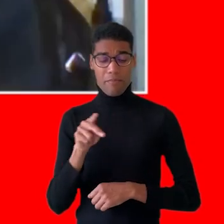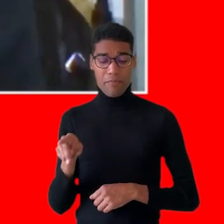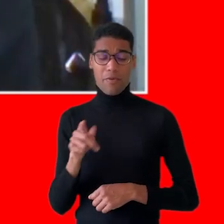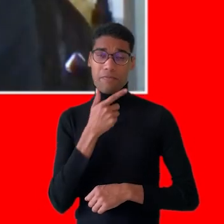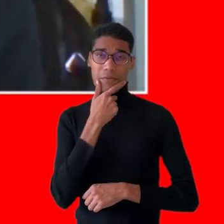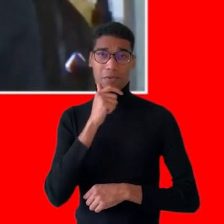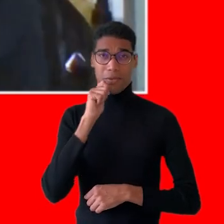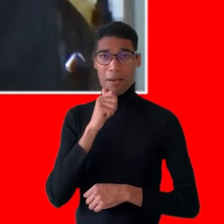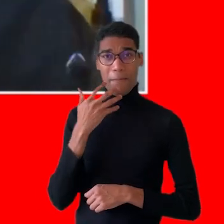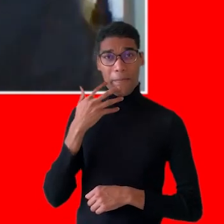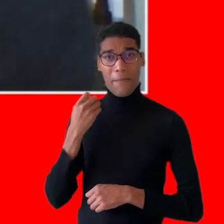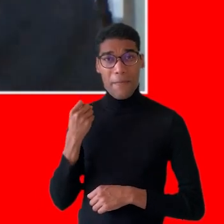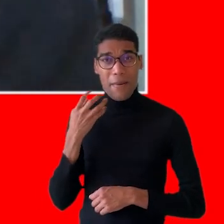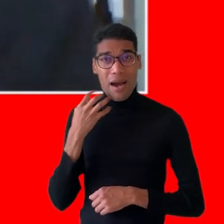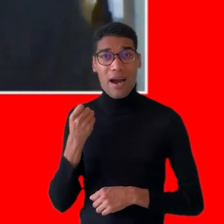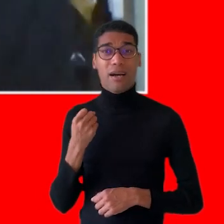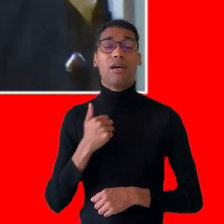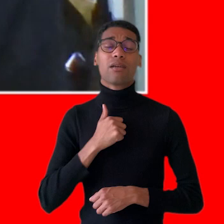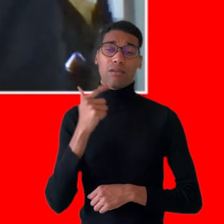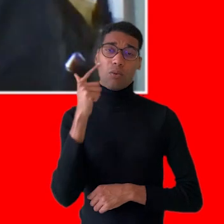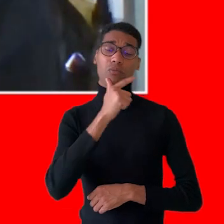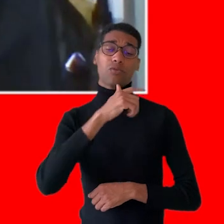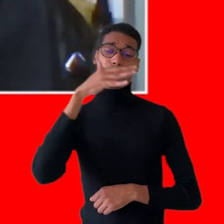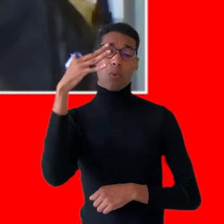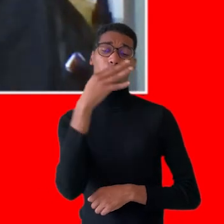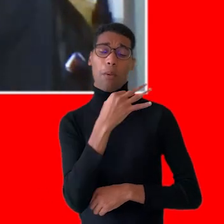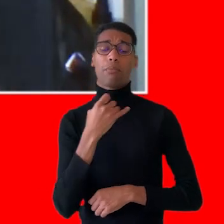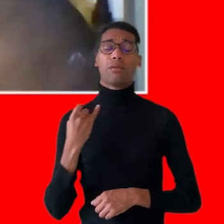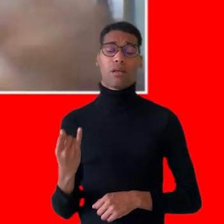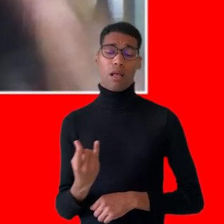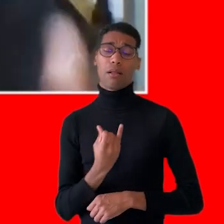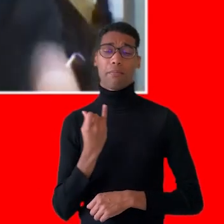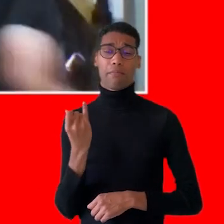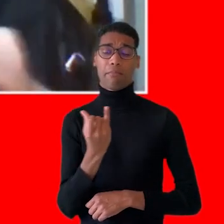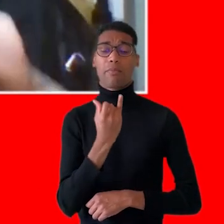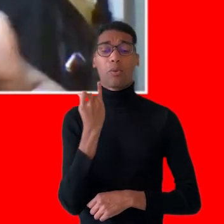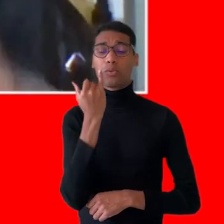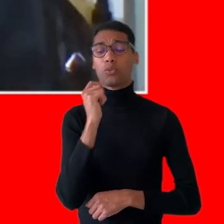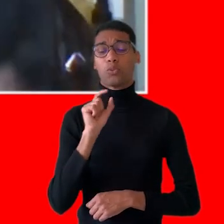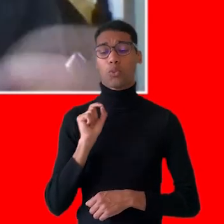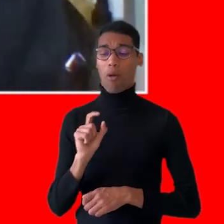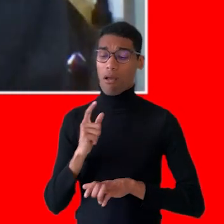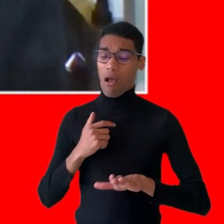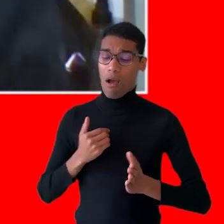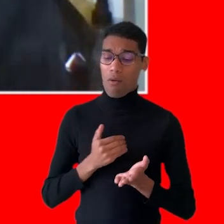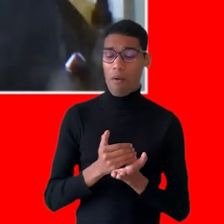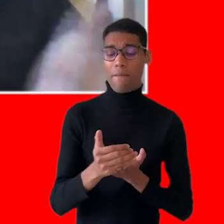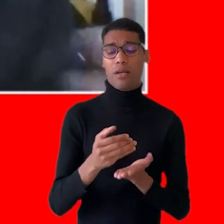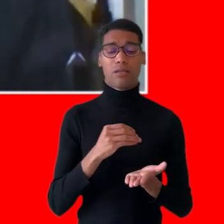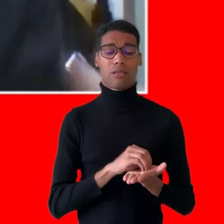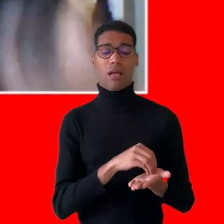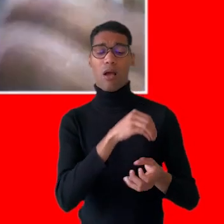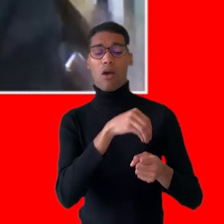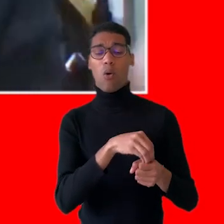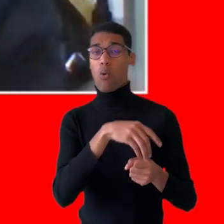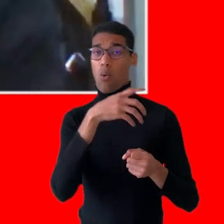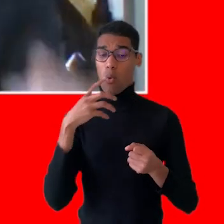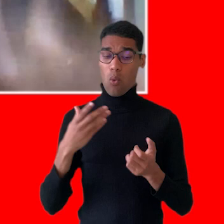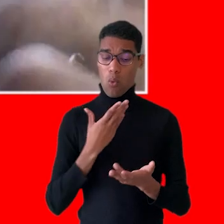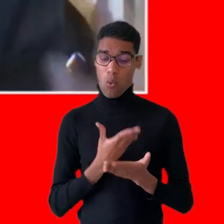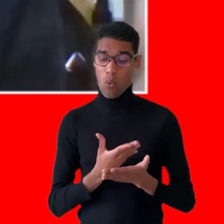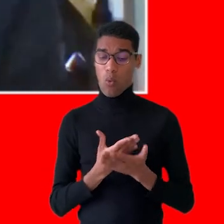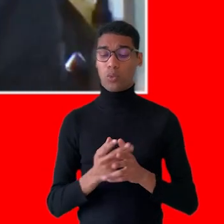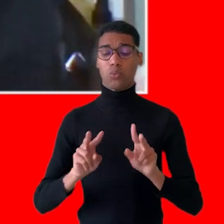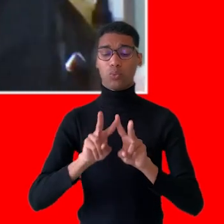Professores e professoras brancas que entenderam que era importante a entrada de conteúdos